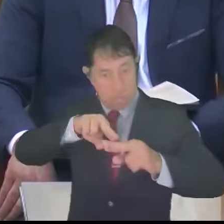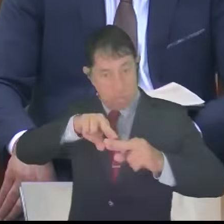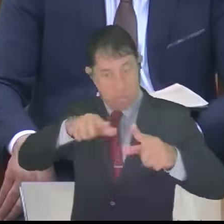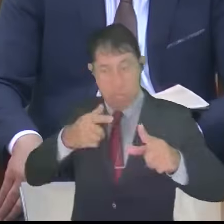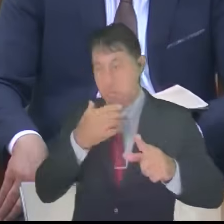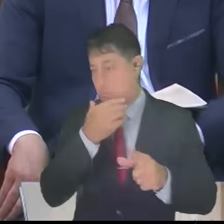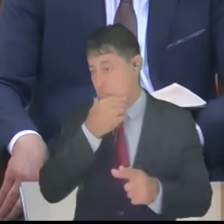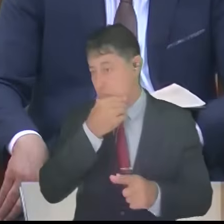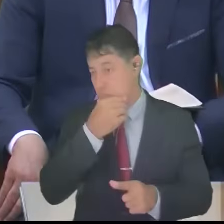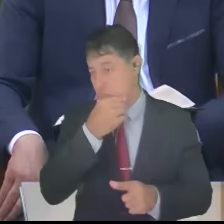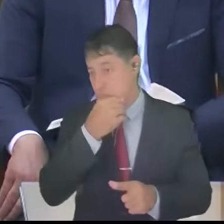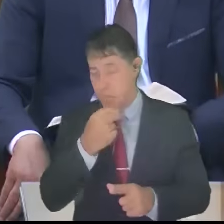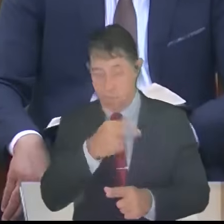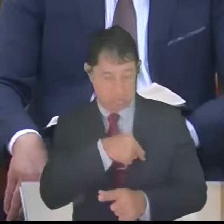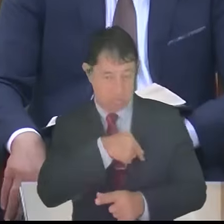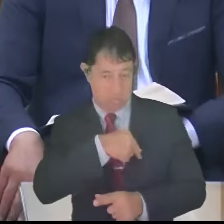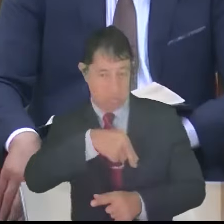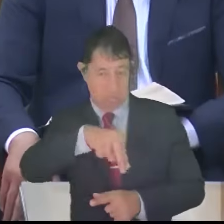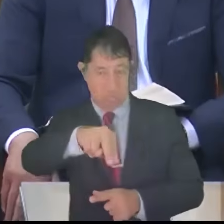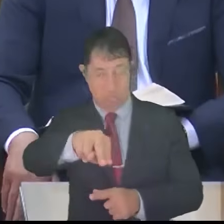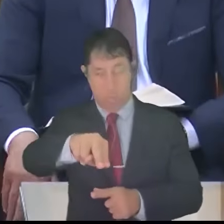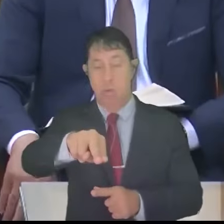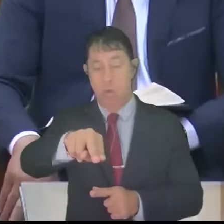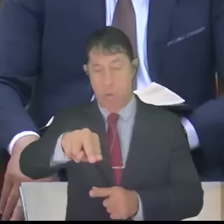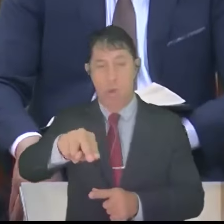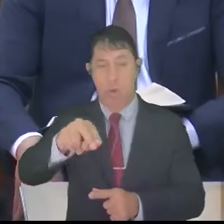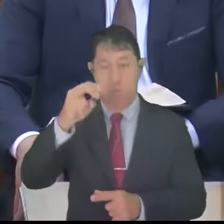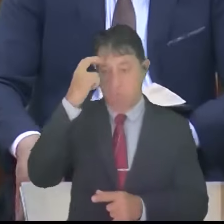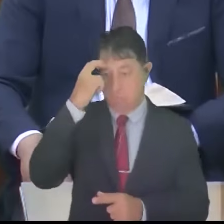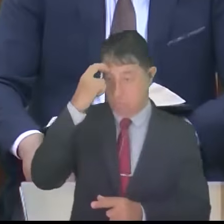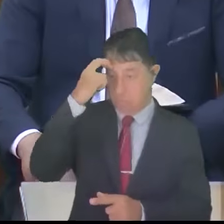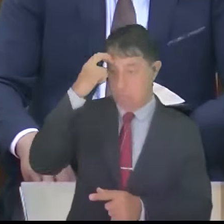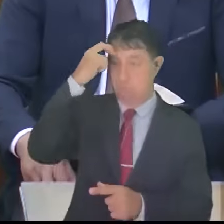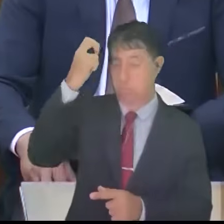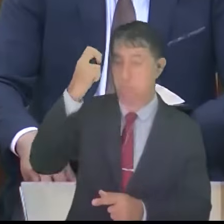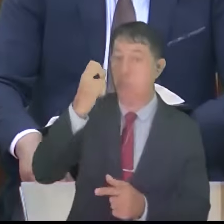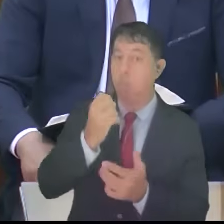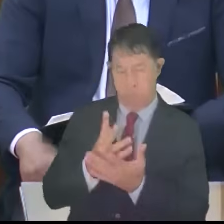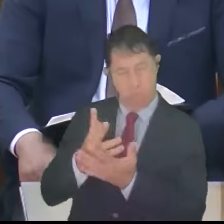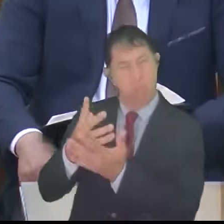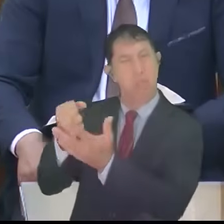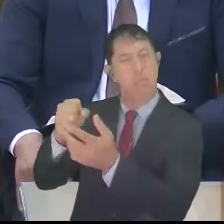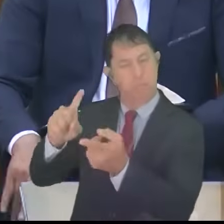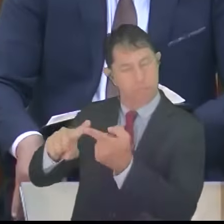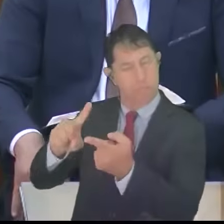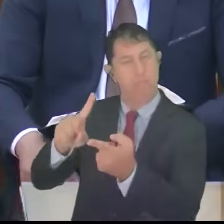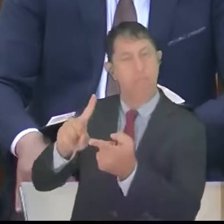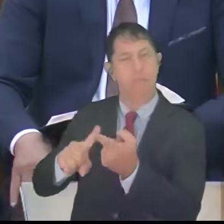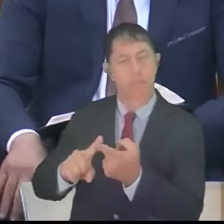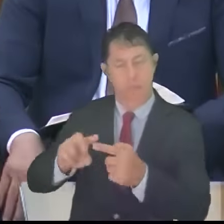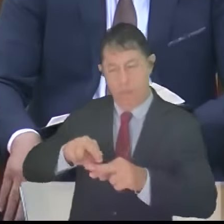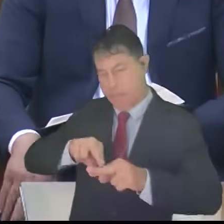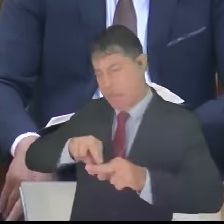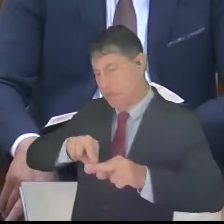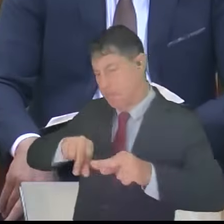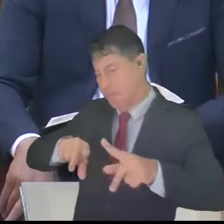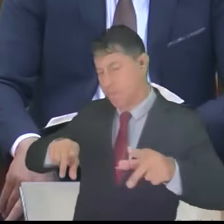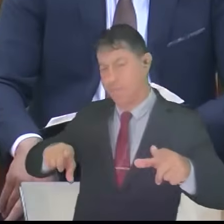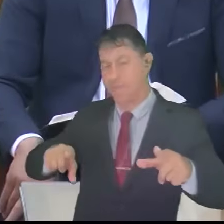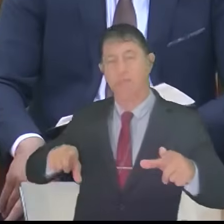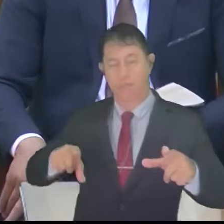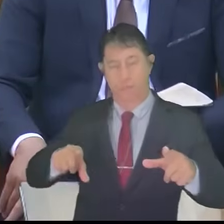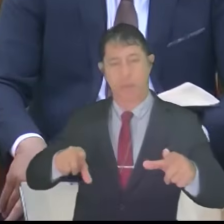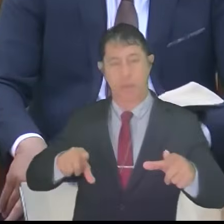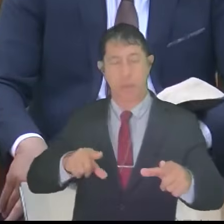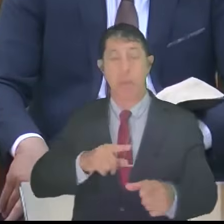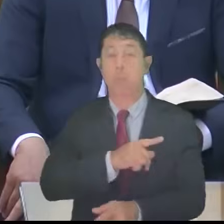salvo. José de Arimateia era outro homem culto, também foi salvo. Saulo de Tarso foi criado